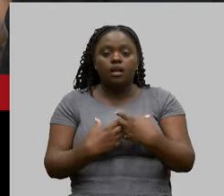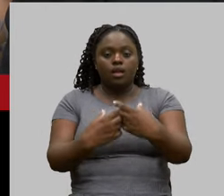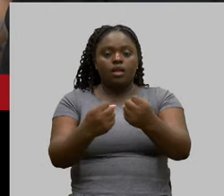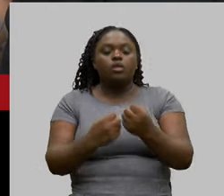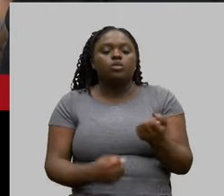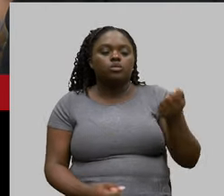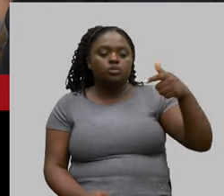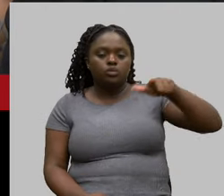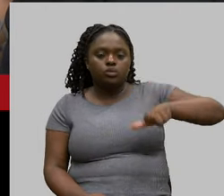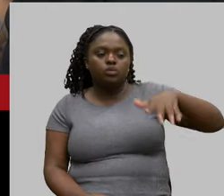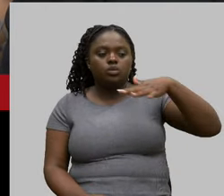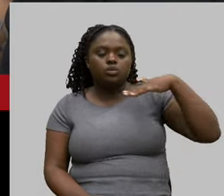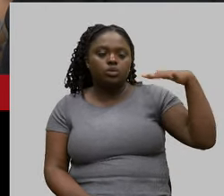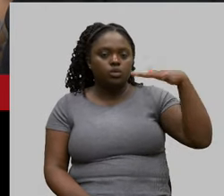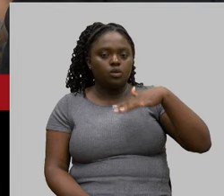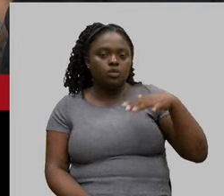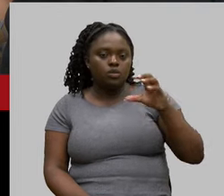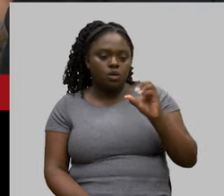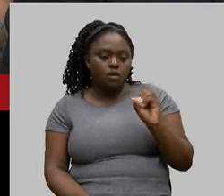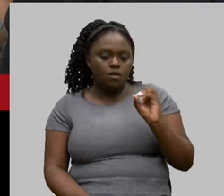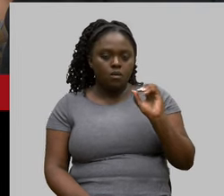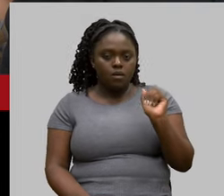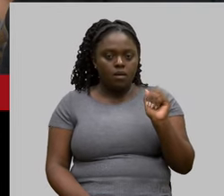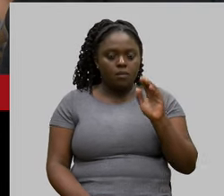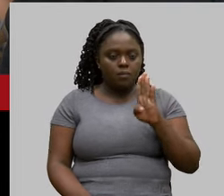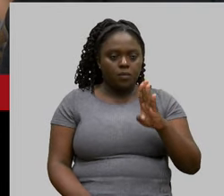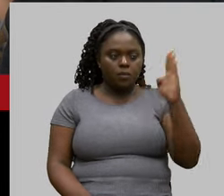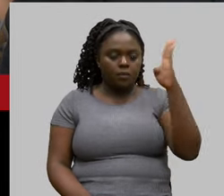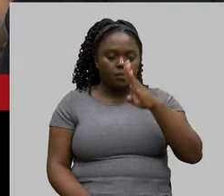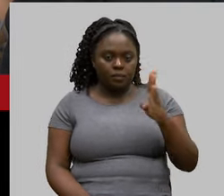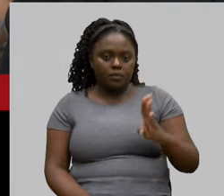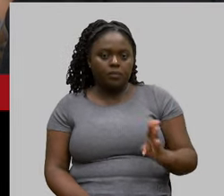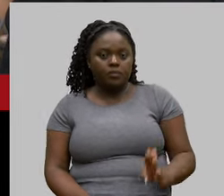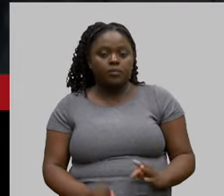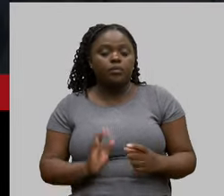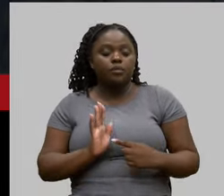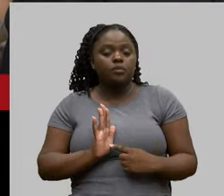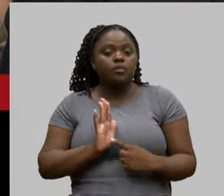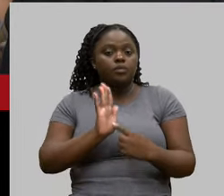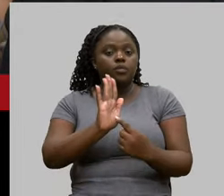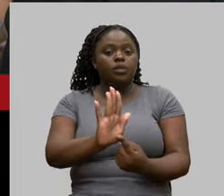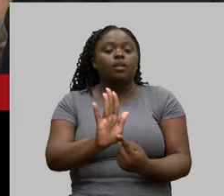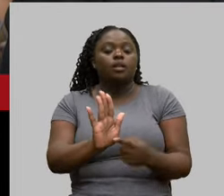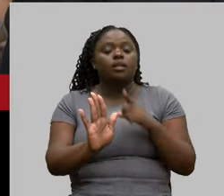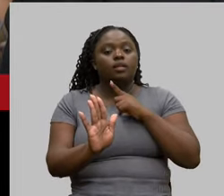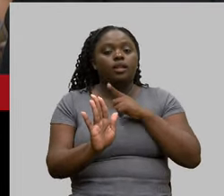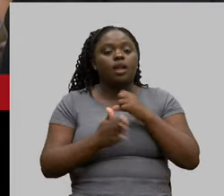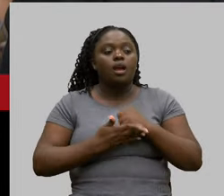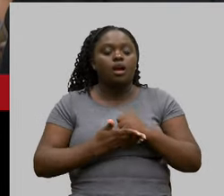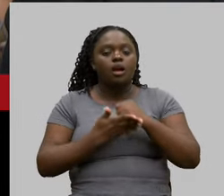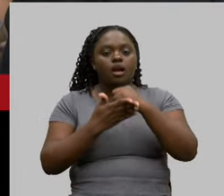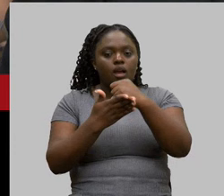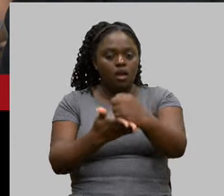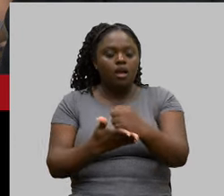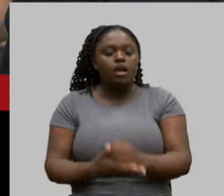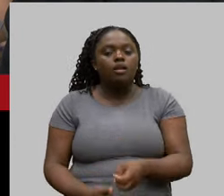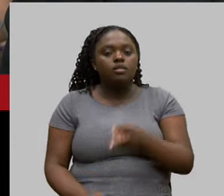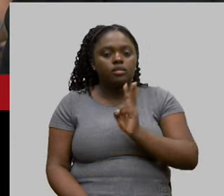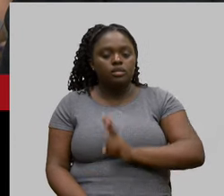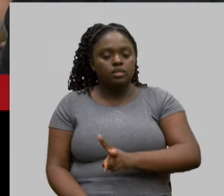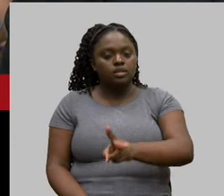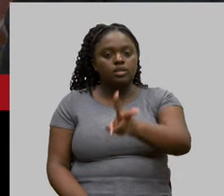seccionais da OAB Brasil afora levando este modelo que tem auxiliado bastante Estamos sempre à